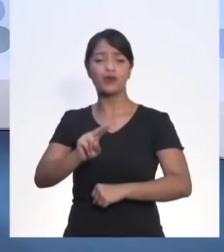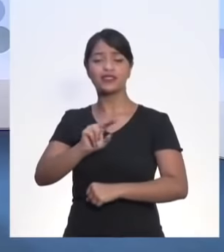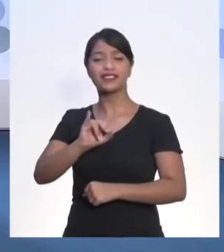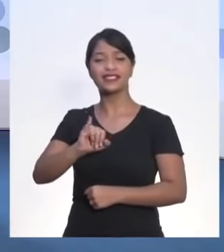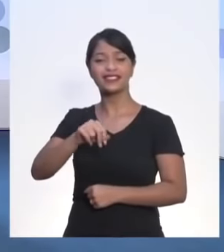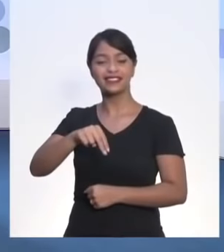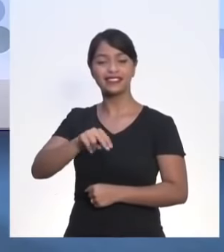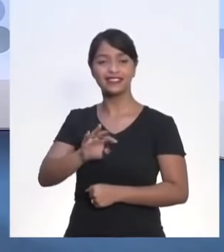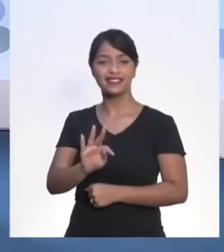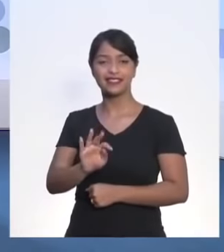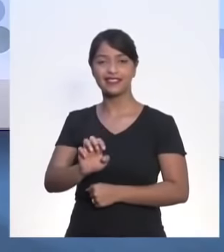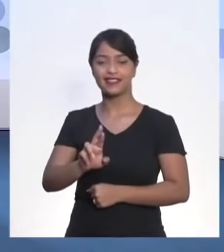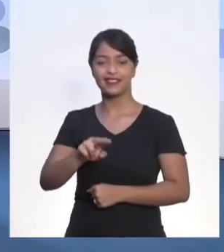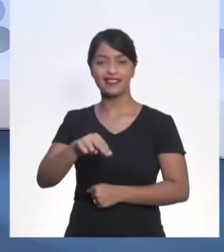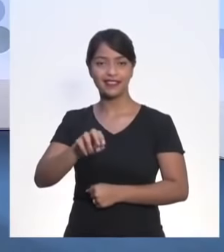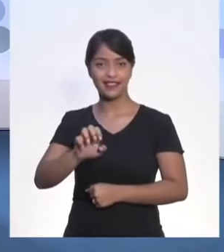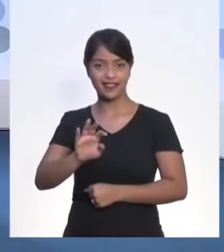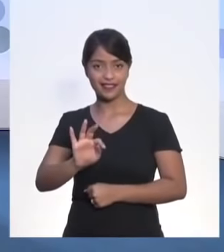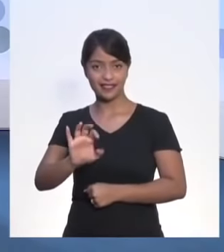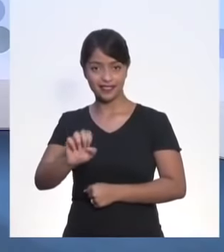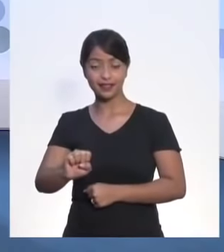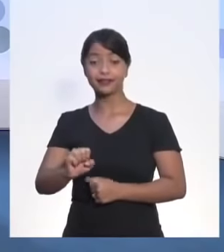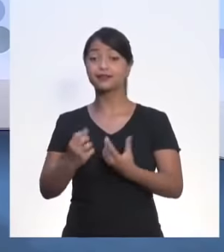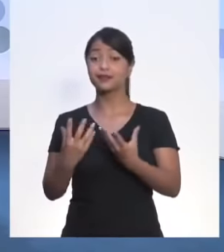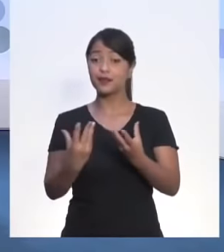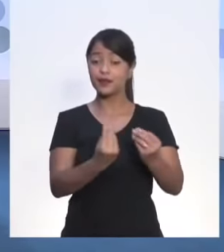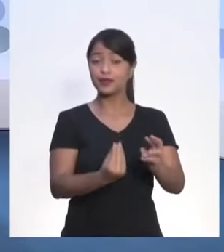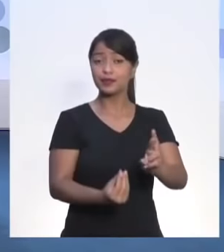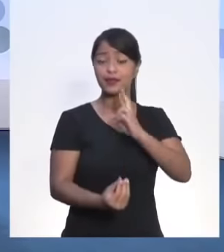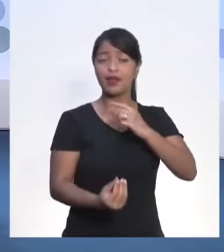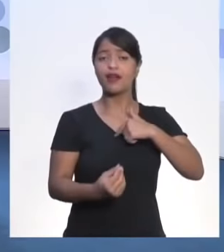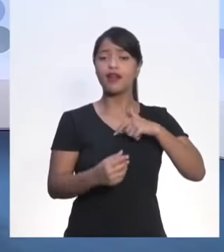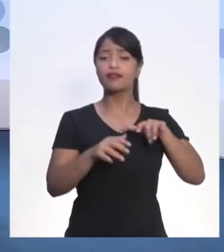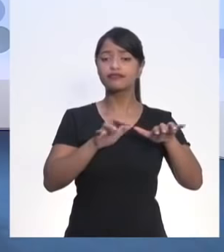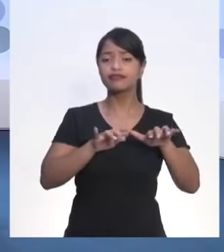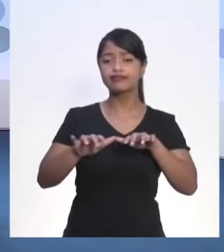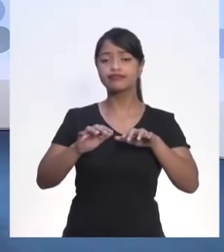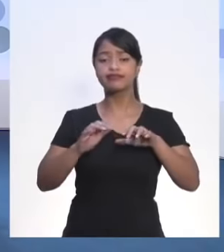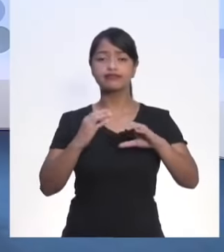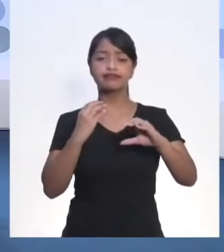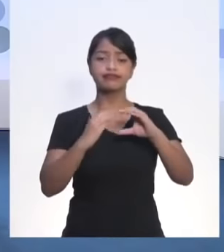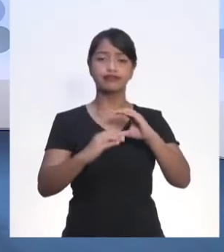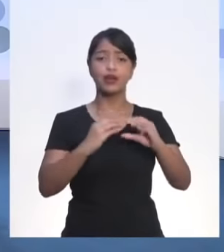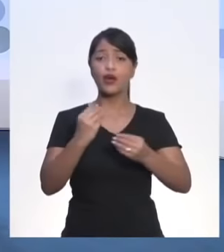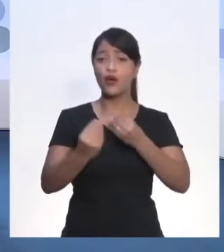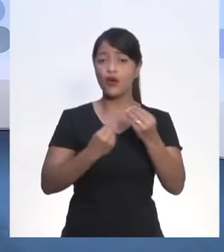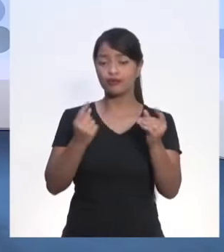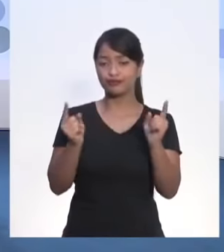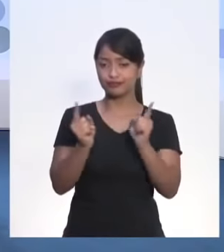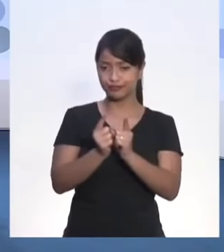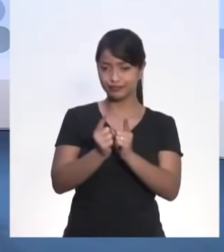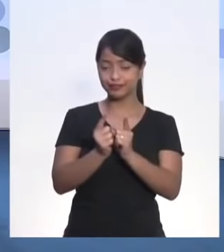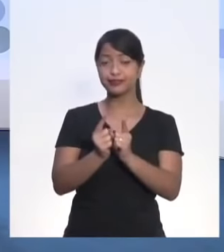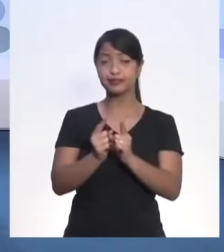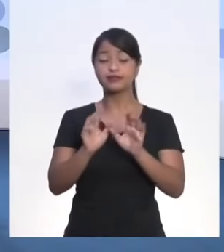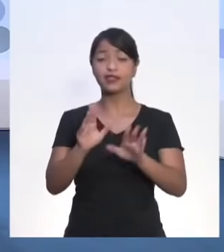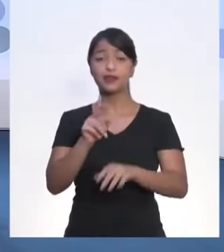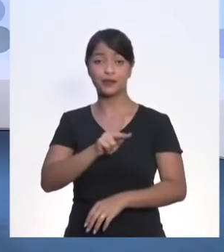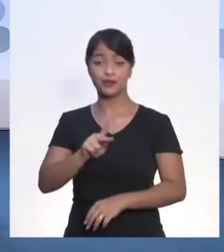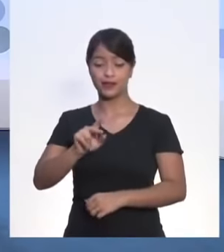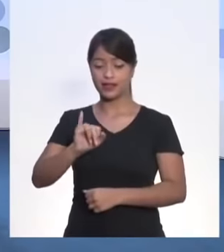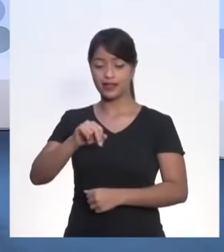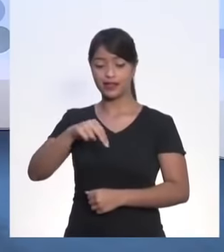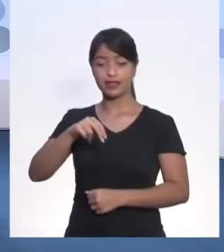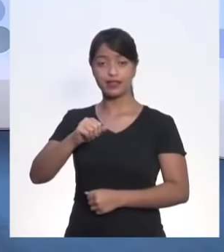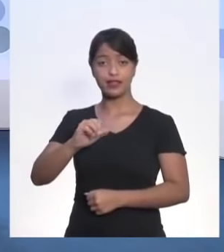legal. Vários colocaram que escrevem abreviando. Isso é uma verdade. Já o Pro Inácio Lopes, ele disse que usa